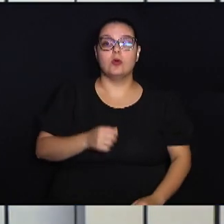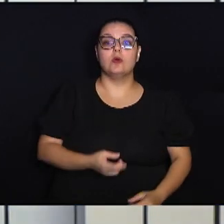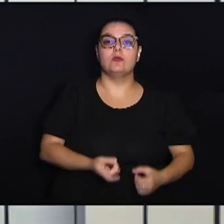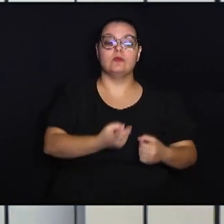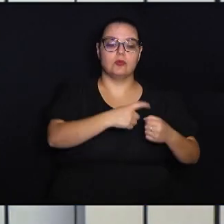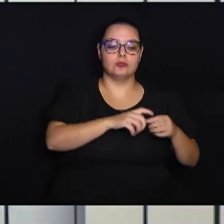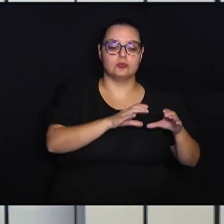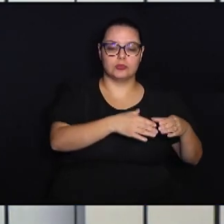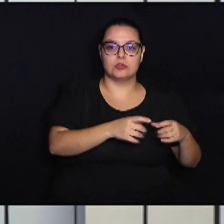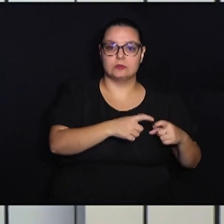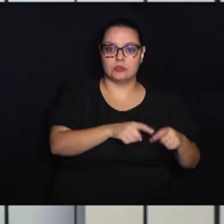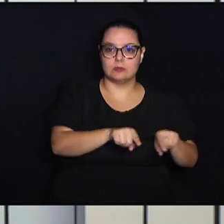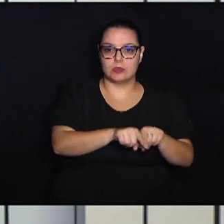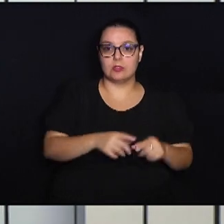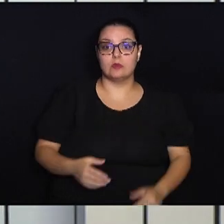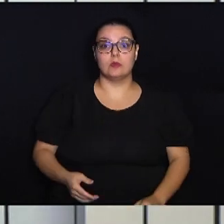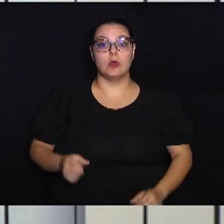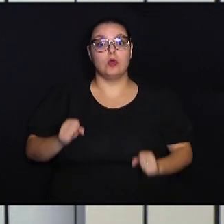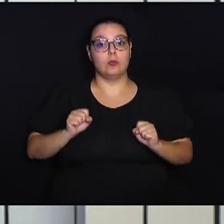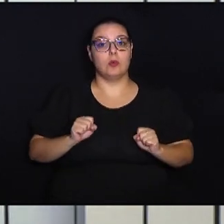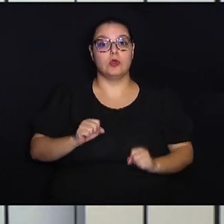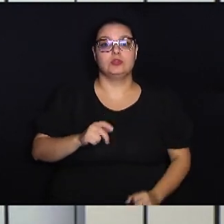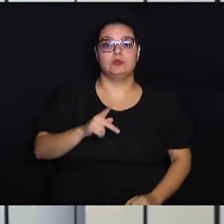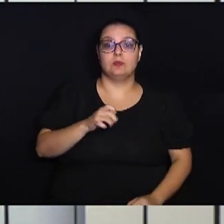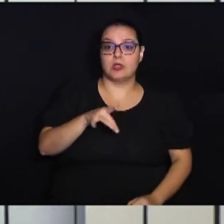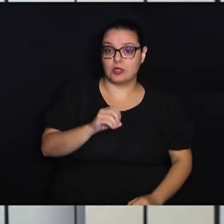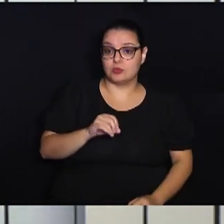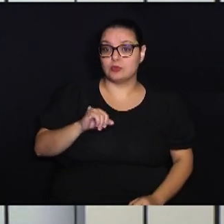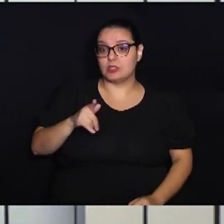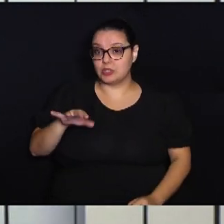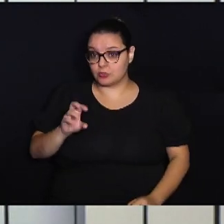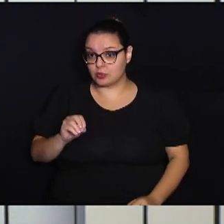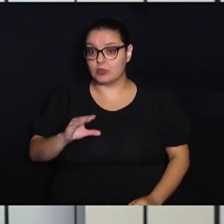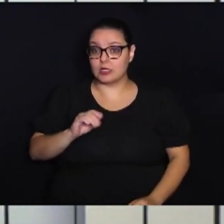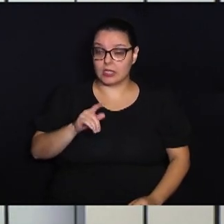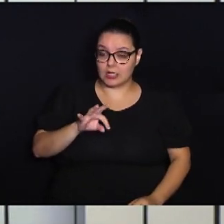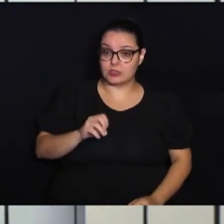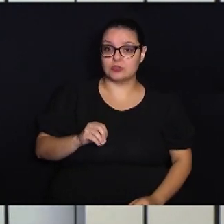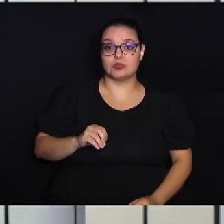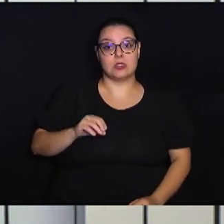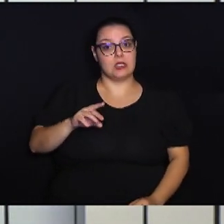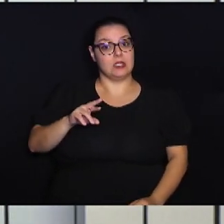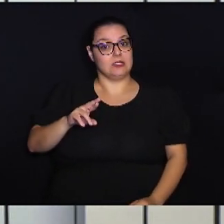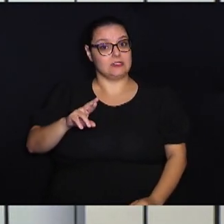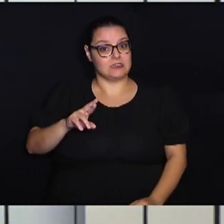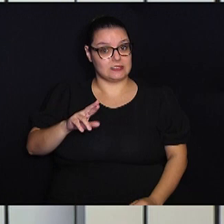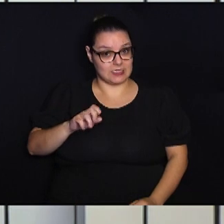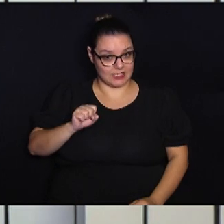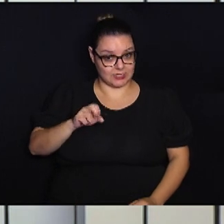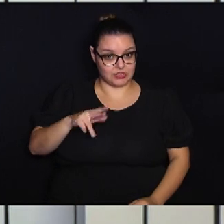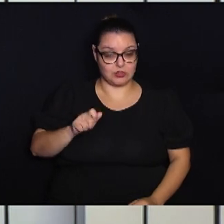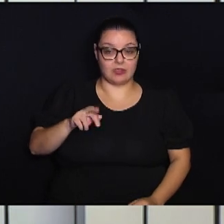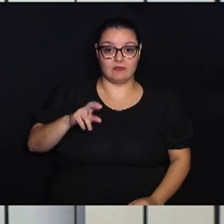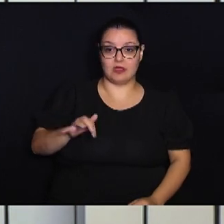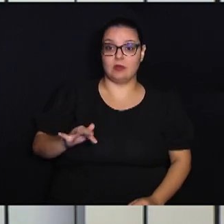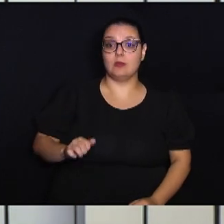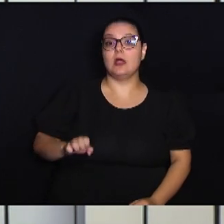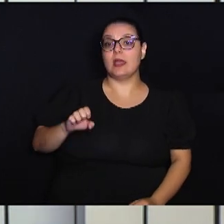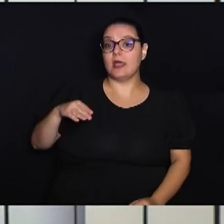Muito obrigado a todos por este momento inesquecível e que a música continue a nos unir e a inspirar hoje e